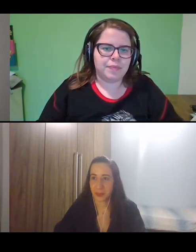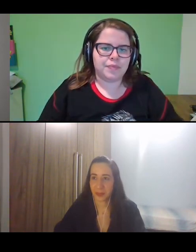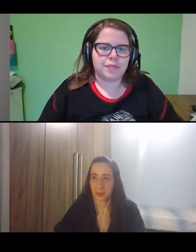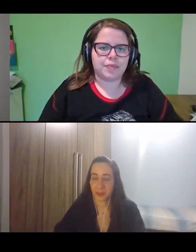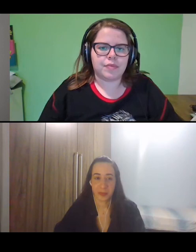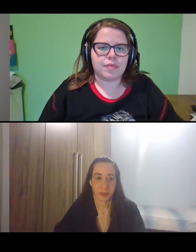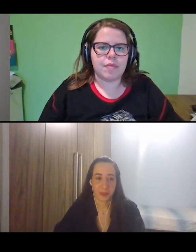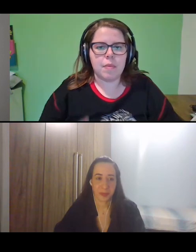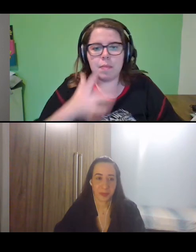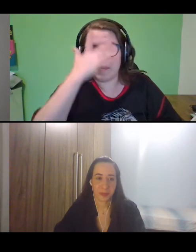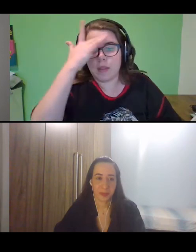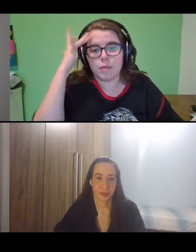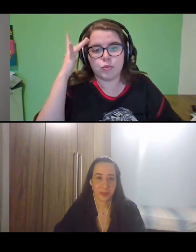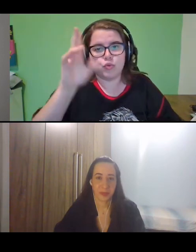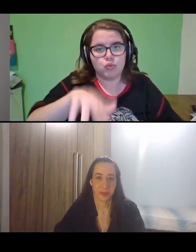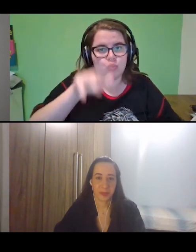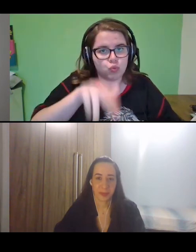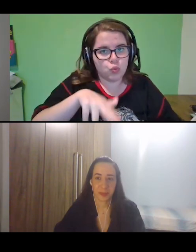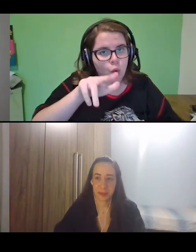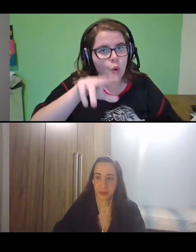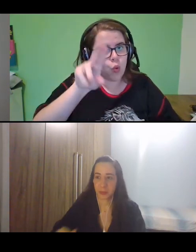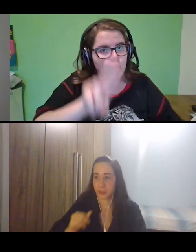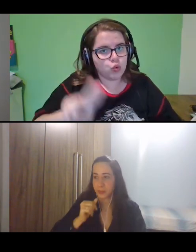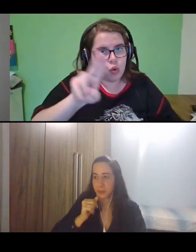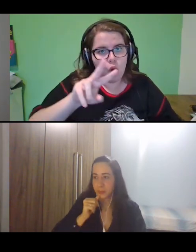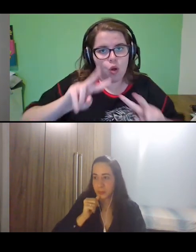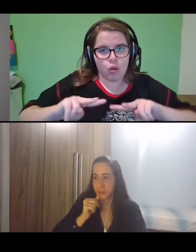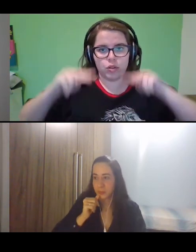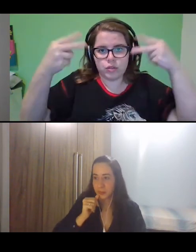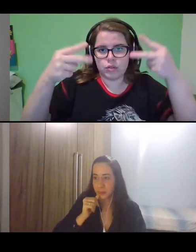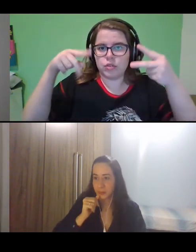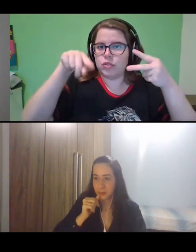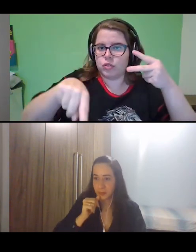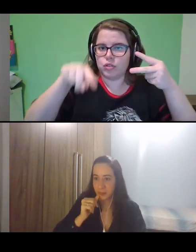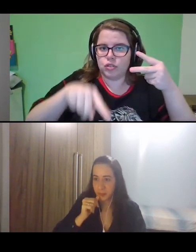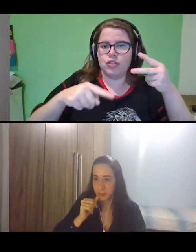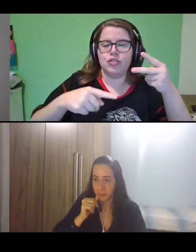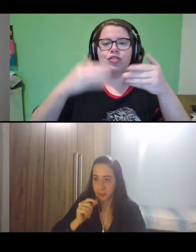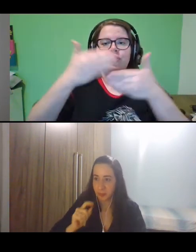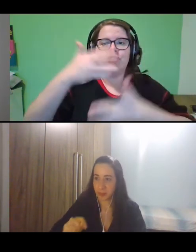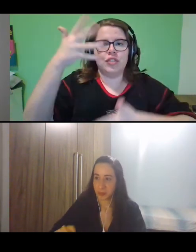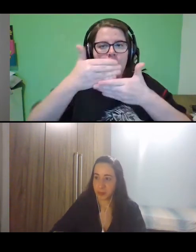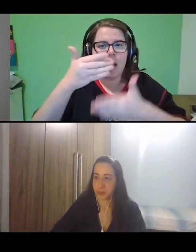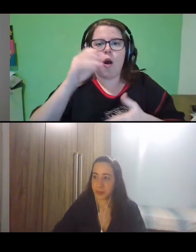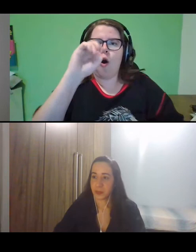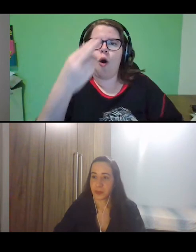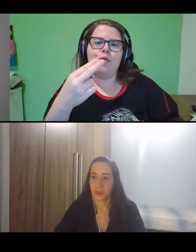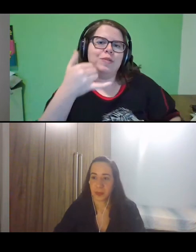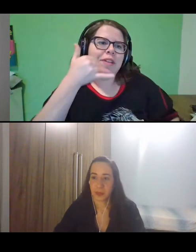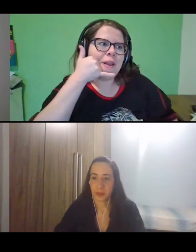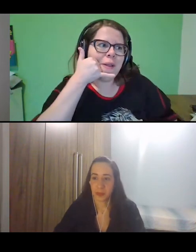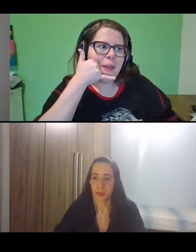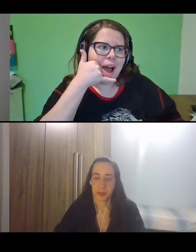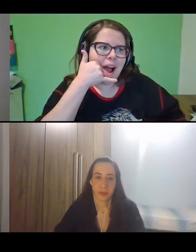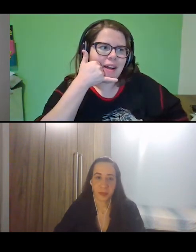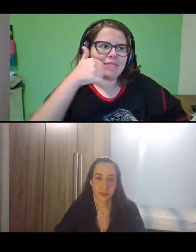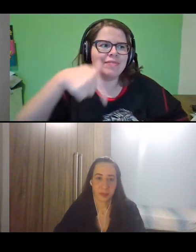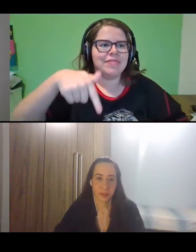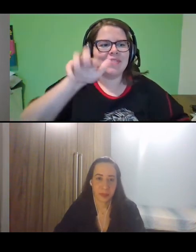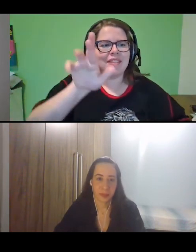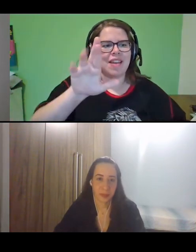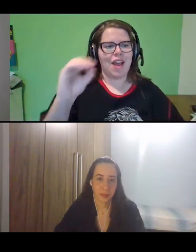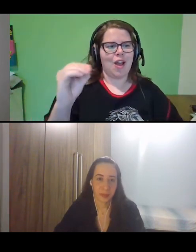Para quem nunca usou, é só acessar esse link que eu encaminhei aí no chat, ou se quiser apontar o celular aí, captar esse QR